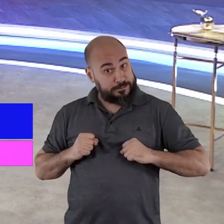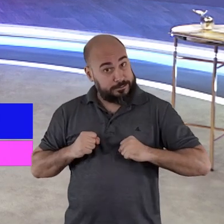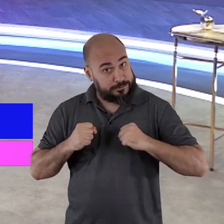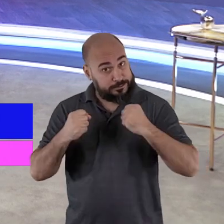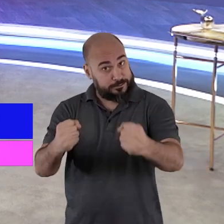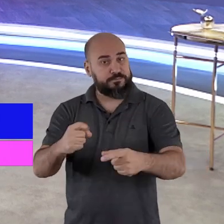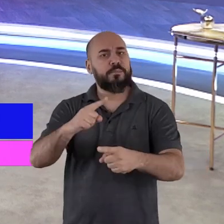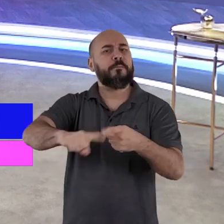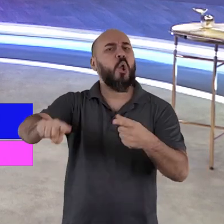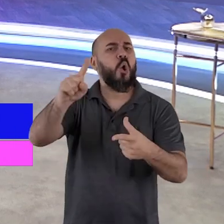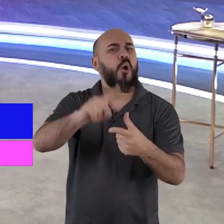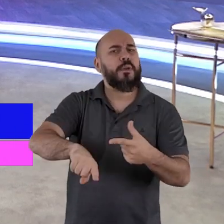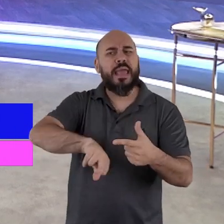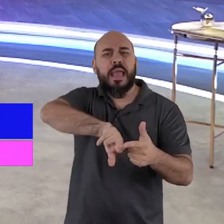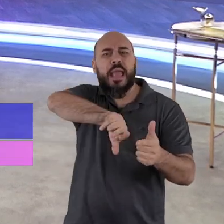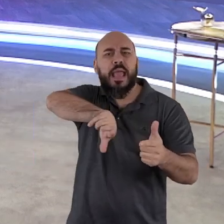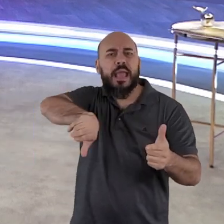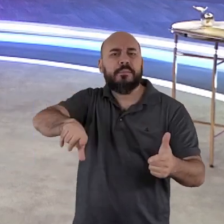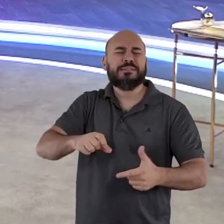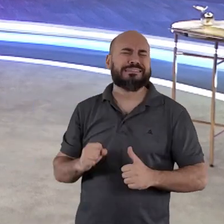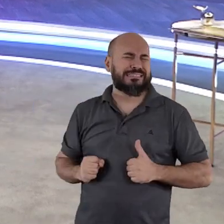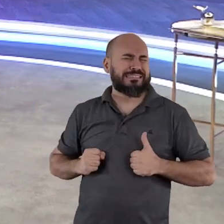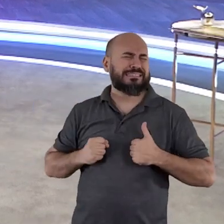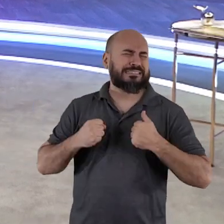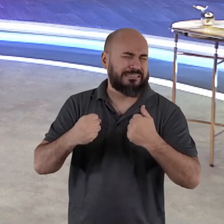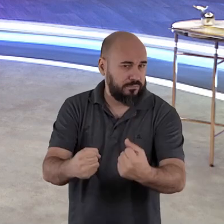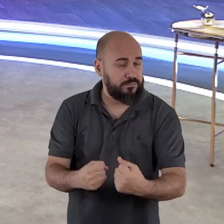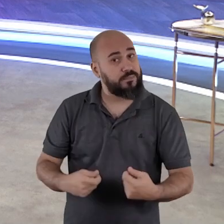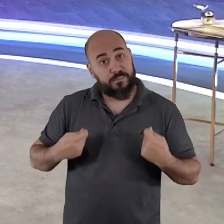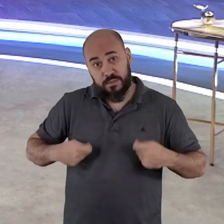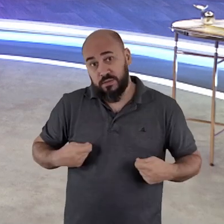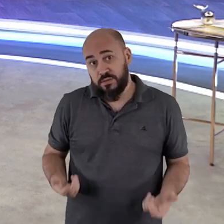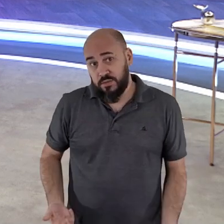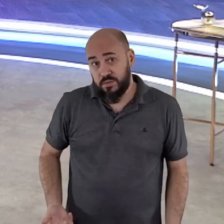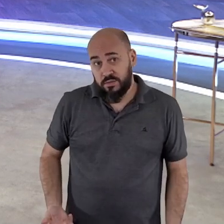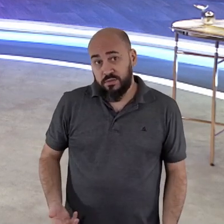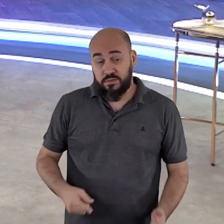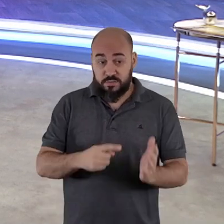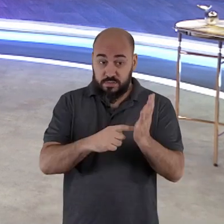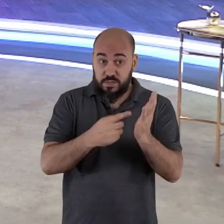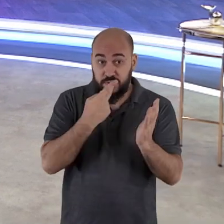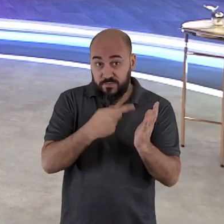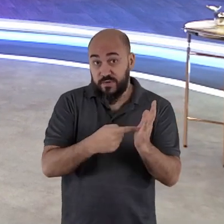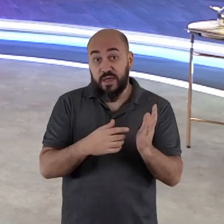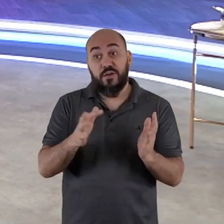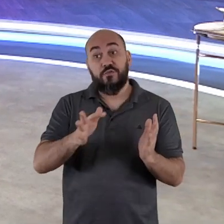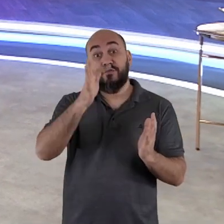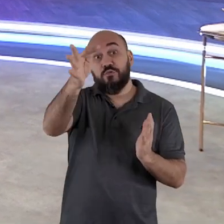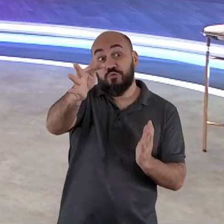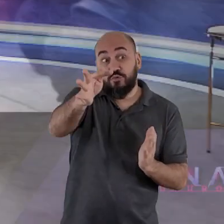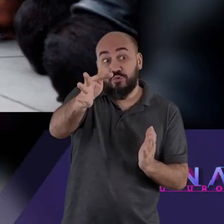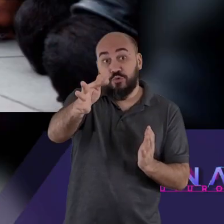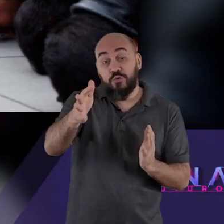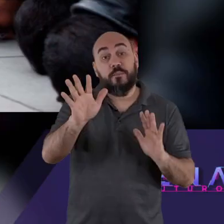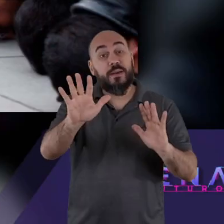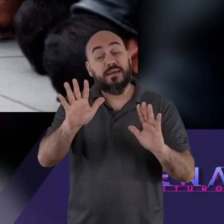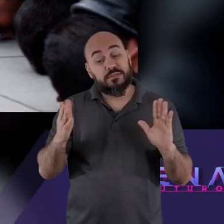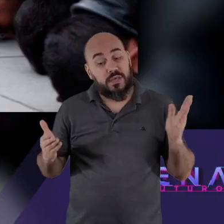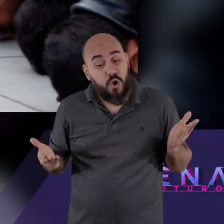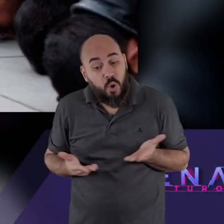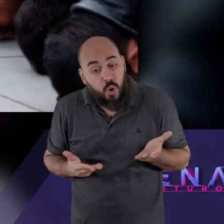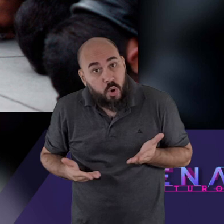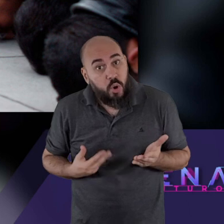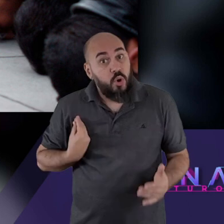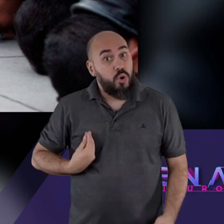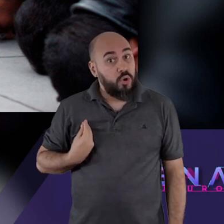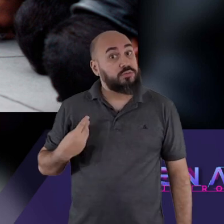problemas no futuro. E, obviamente, ela fala do nosso presente. Veja comigo o texto de